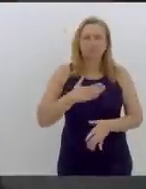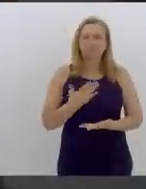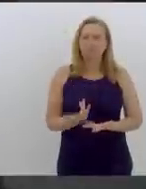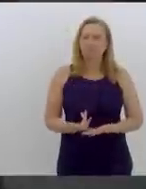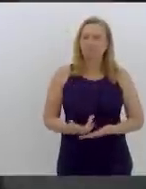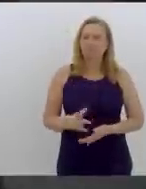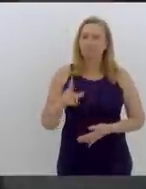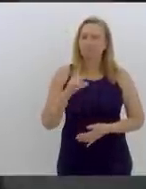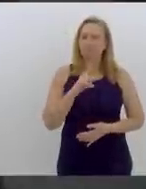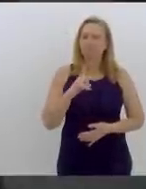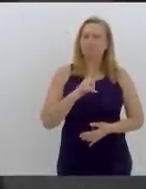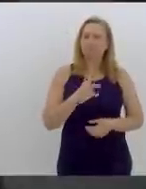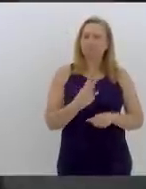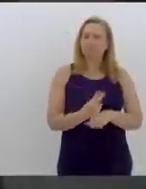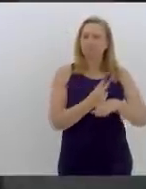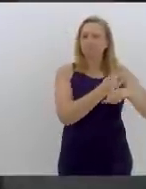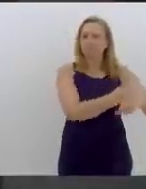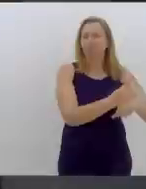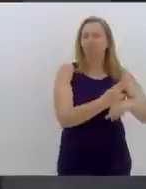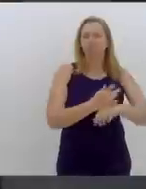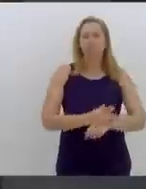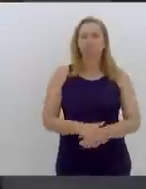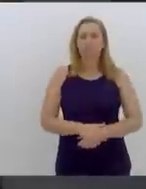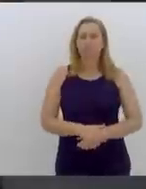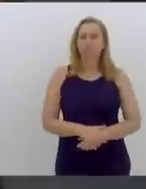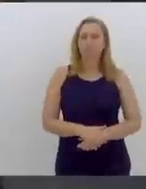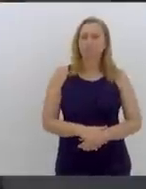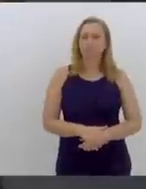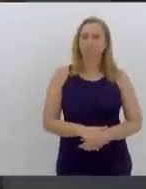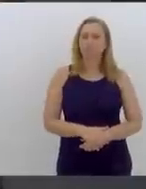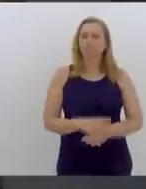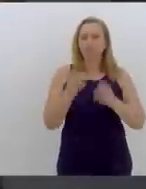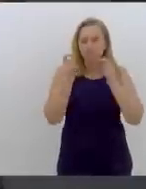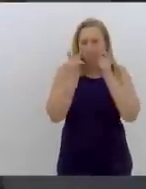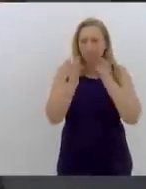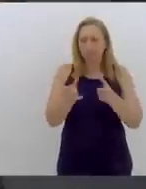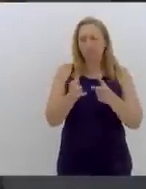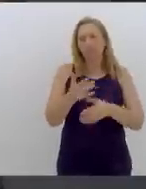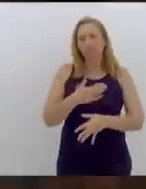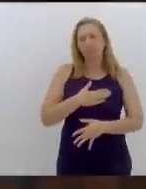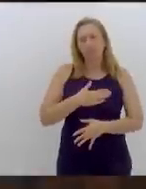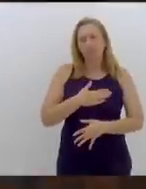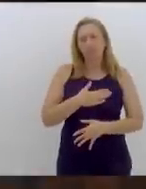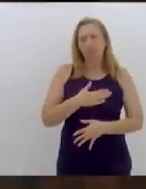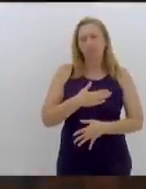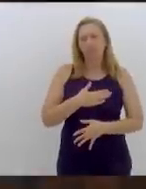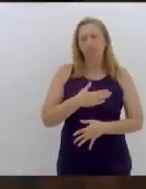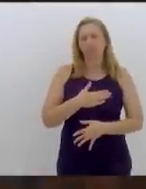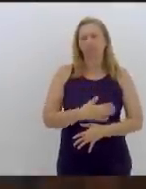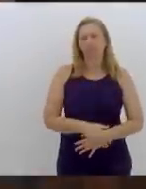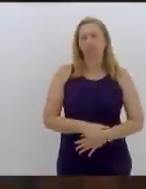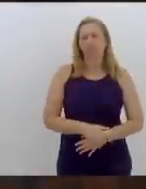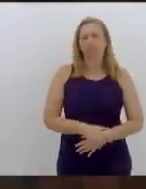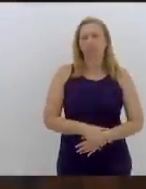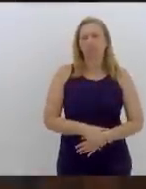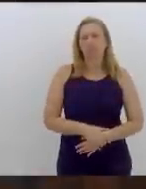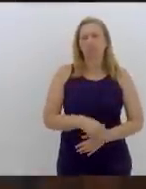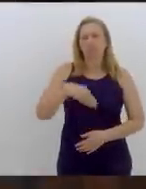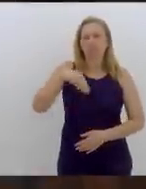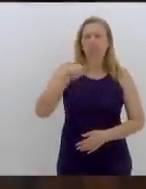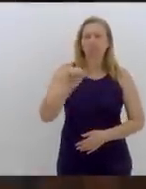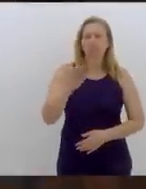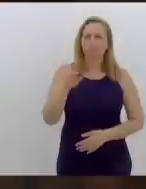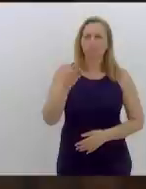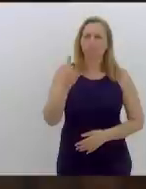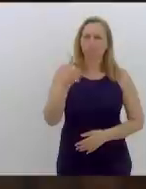bravura aqui em 97 Eu gostaria que o senhor desse uma atenção ao meu caso para Marcelo